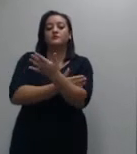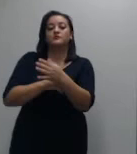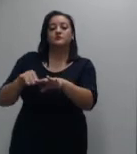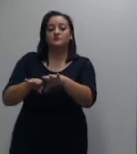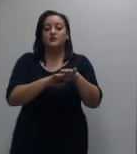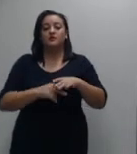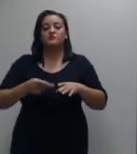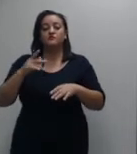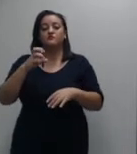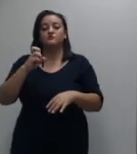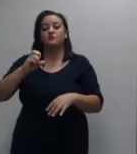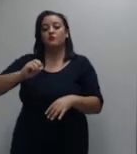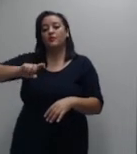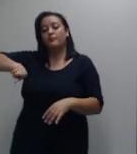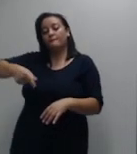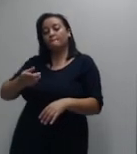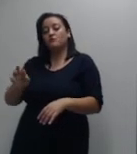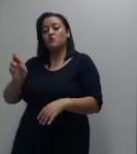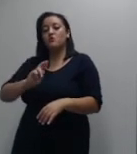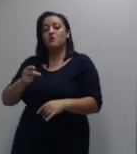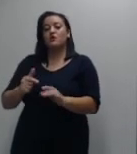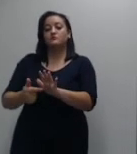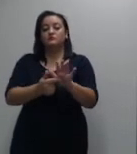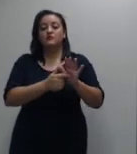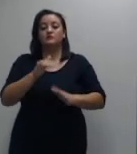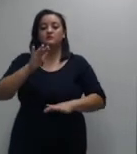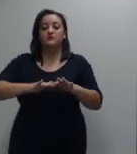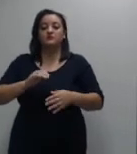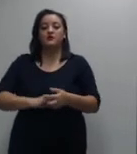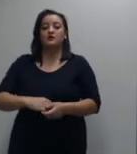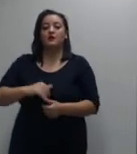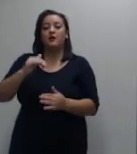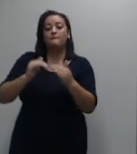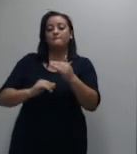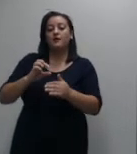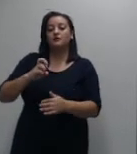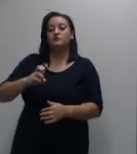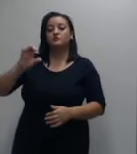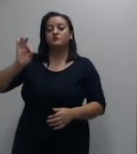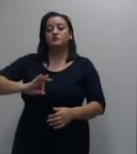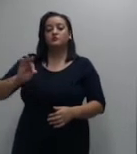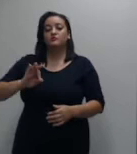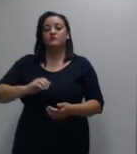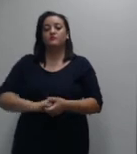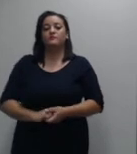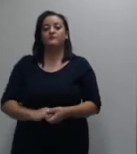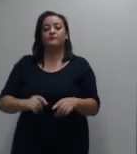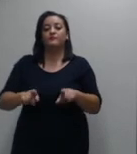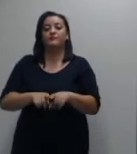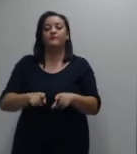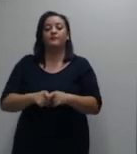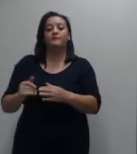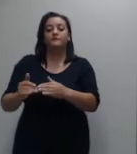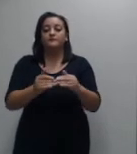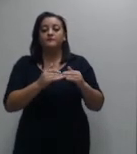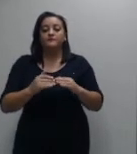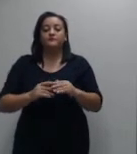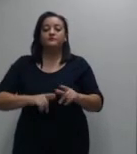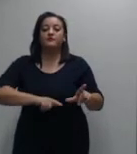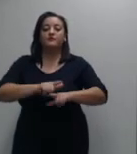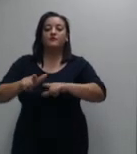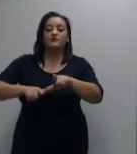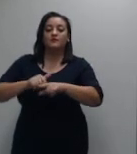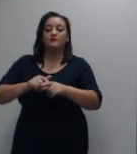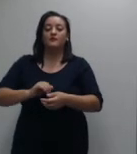valor de 50 mil reais representa aproximadamente mesmo disse porque o valor atribuído à causa condizente com o trabalho pronto